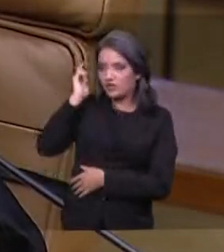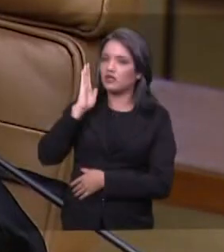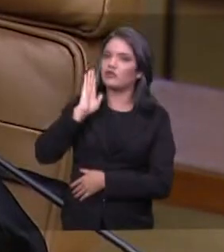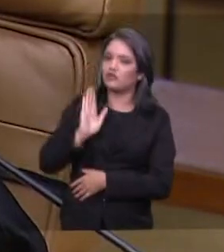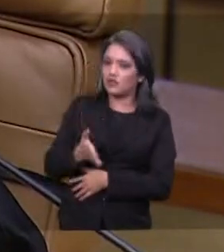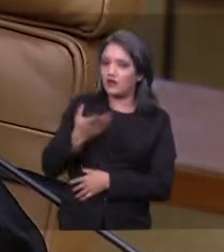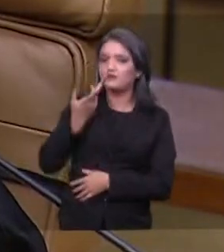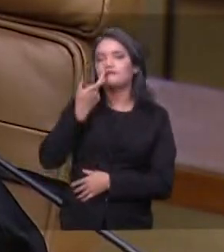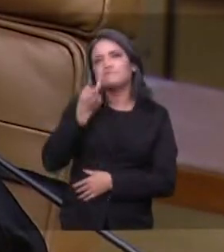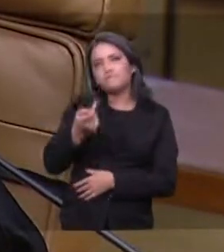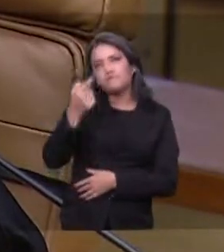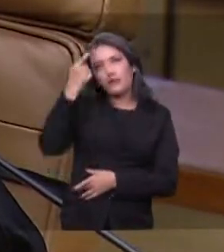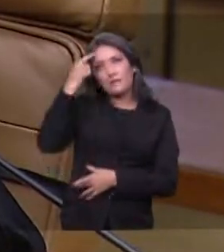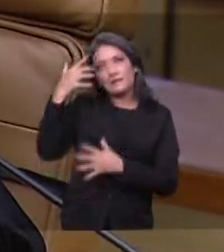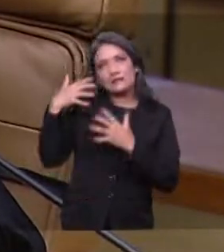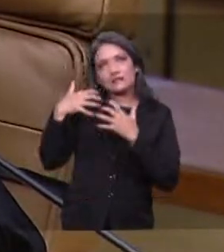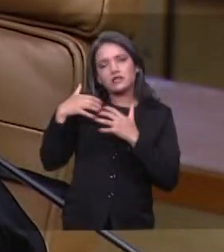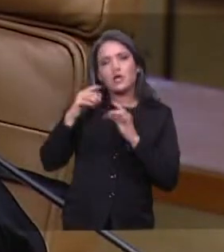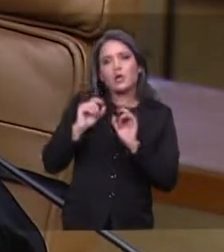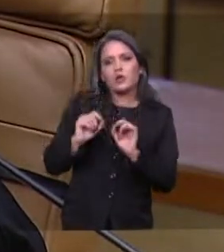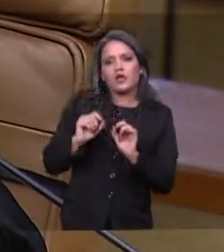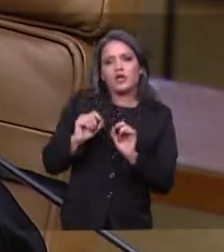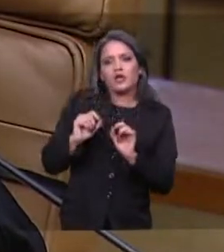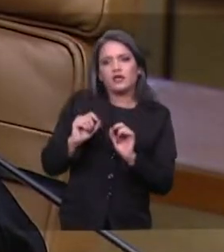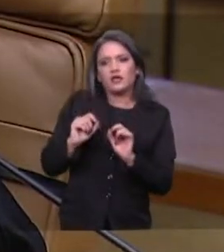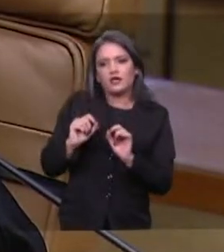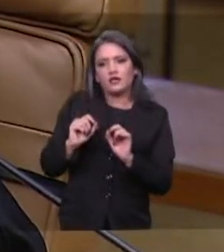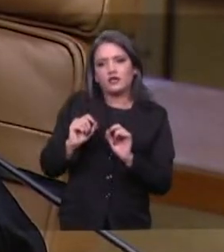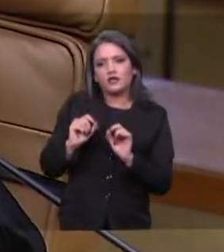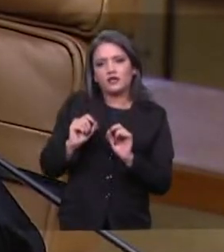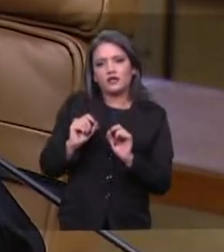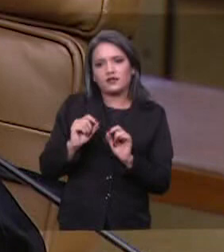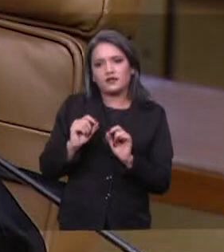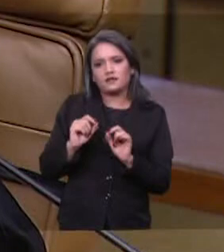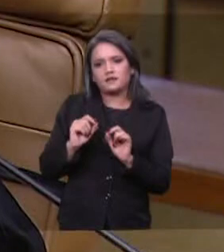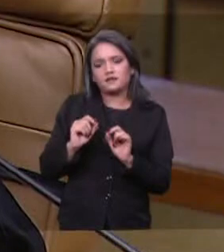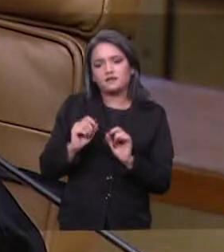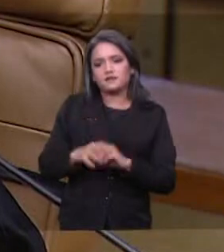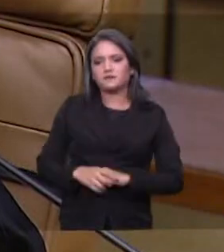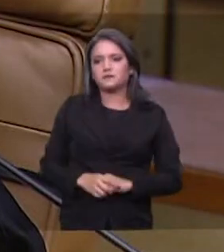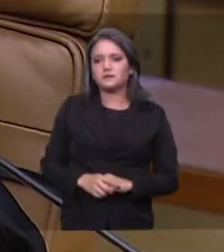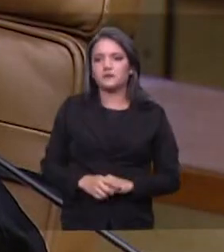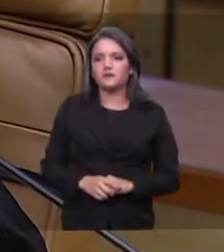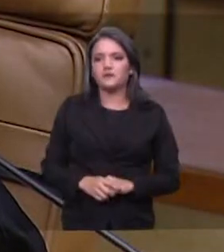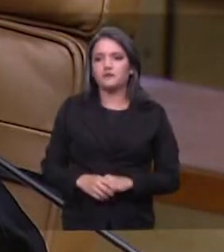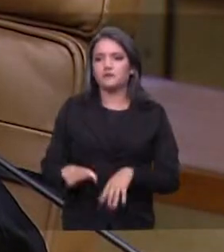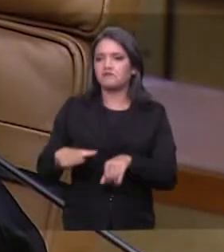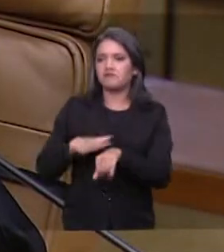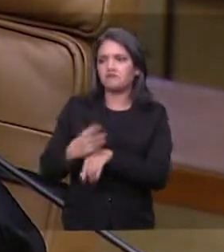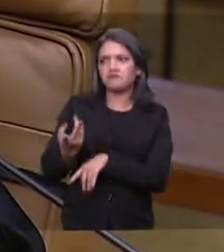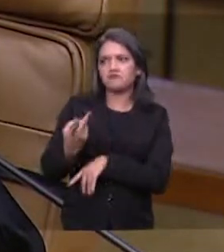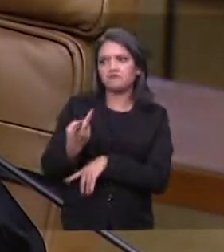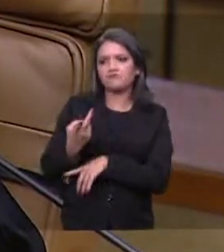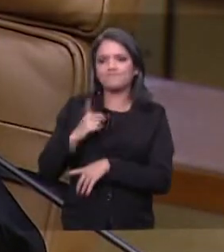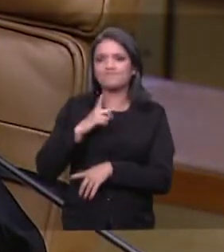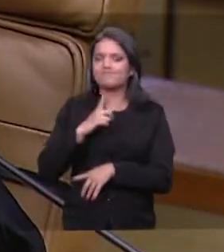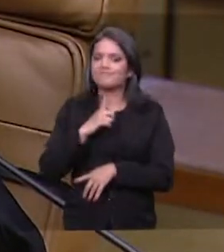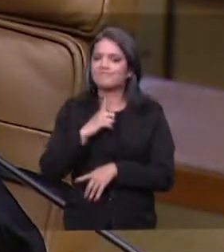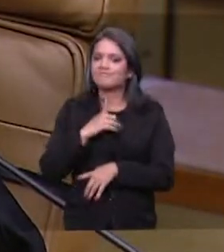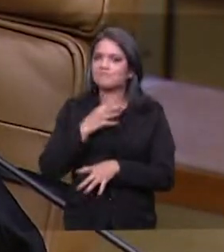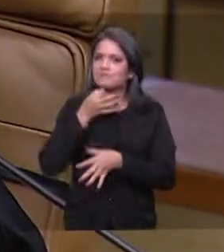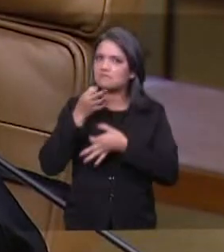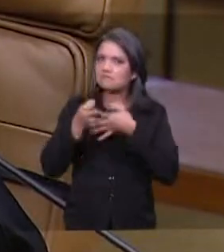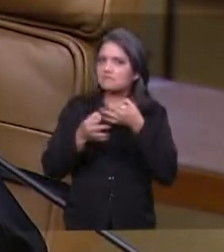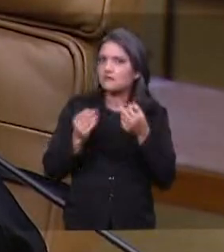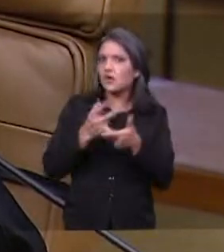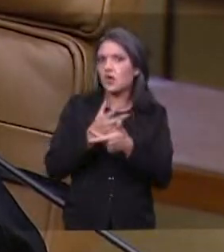uma reflexão inicial apenas entre os ministros com posicionamentos que já